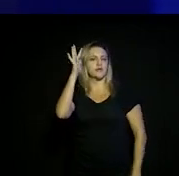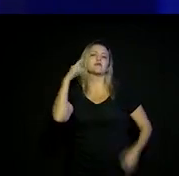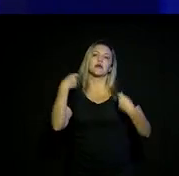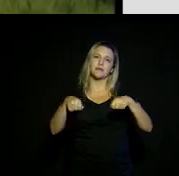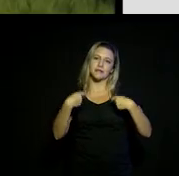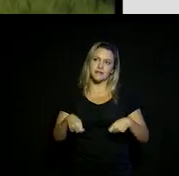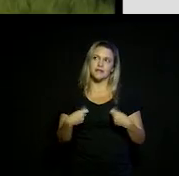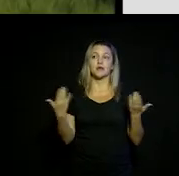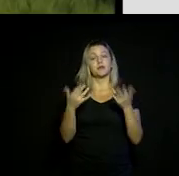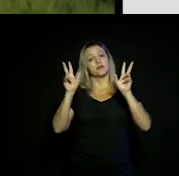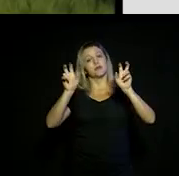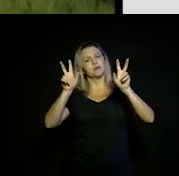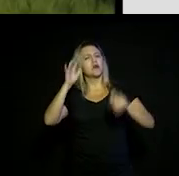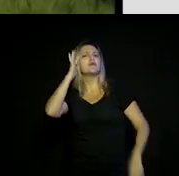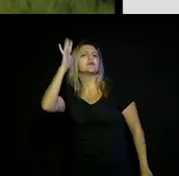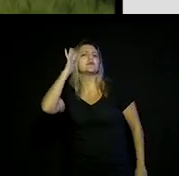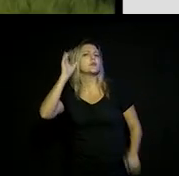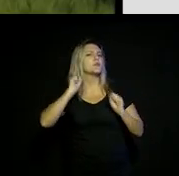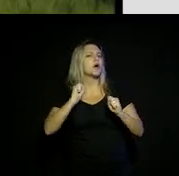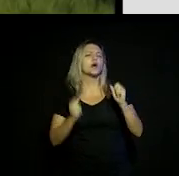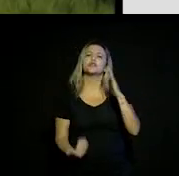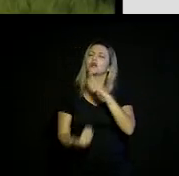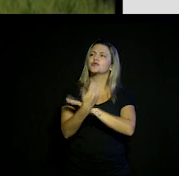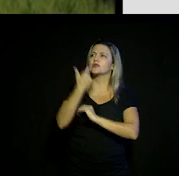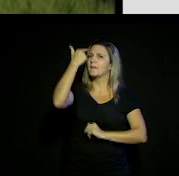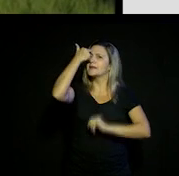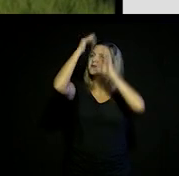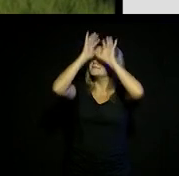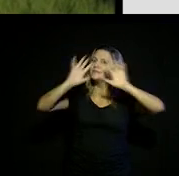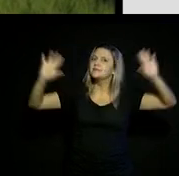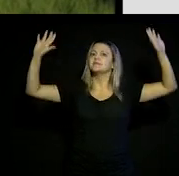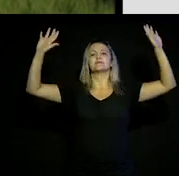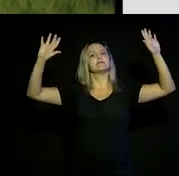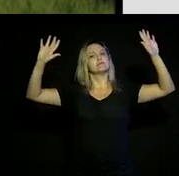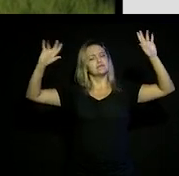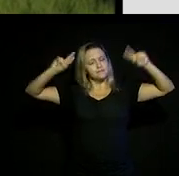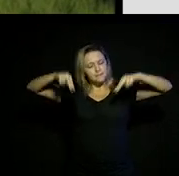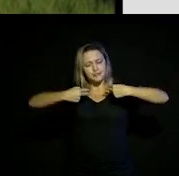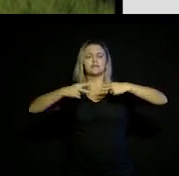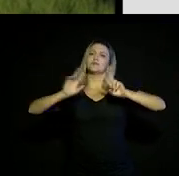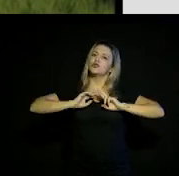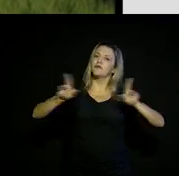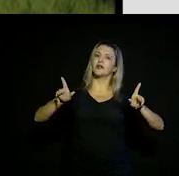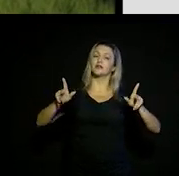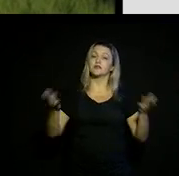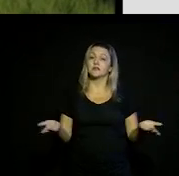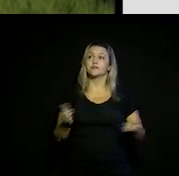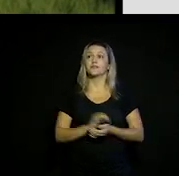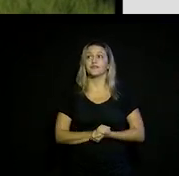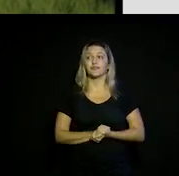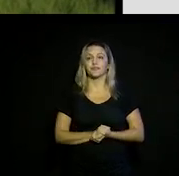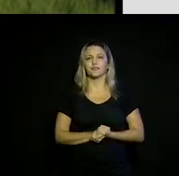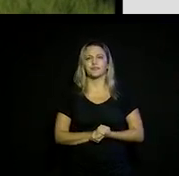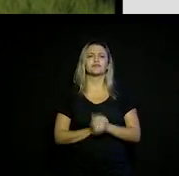de hoje, que é: a filosofia pode ajudar a pensar grande e ser diferente?